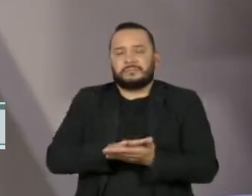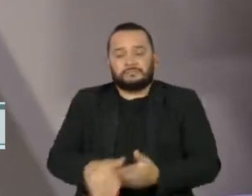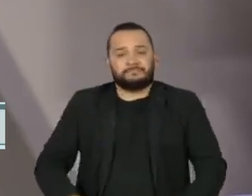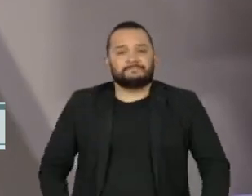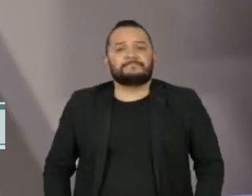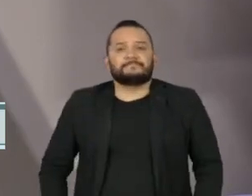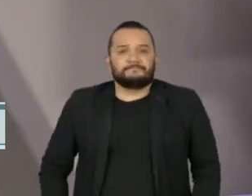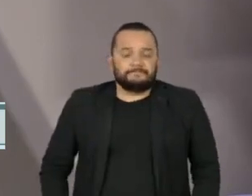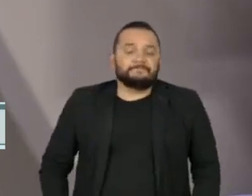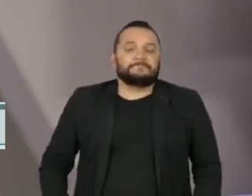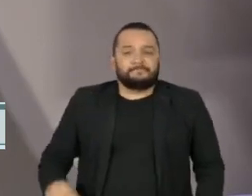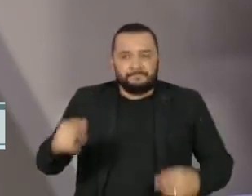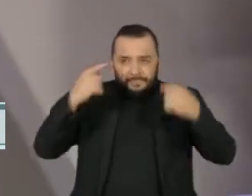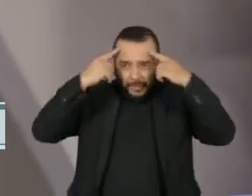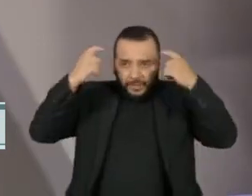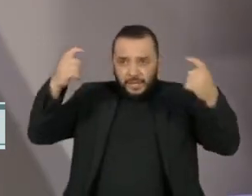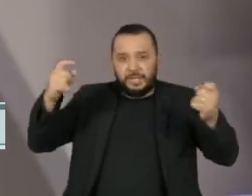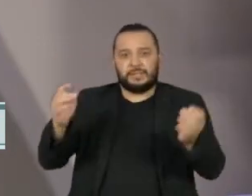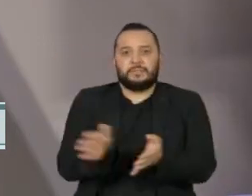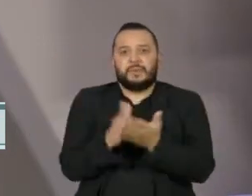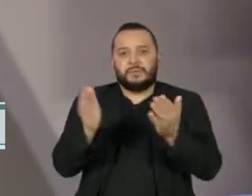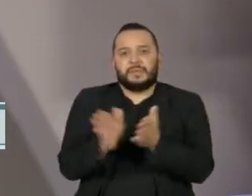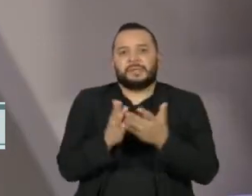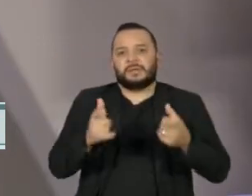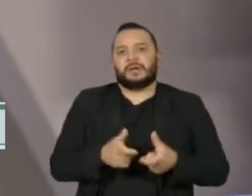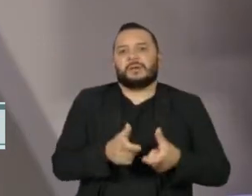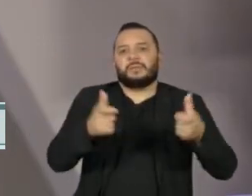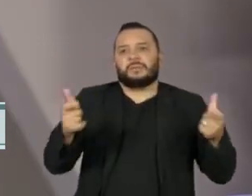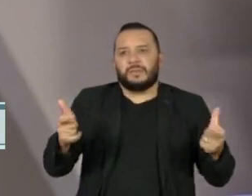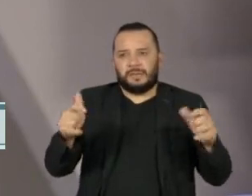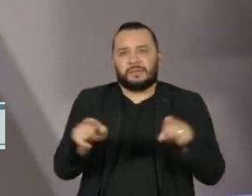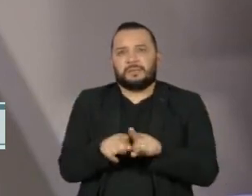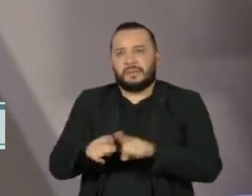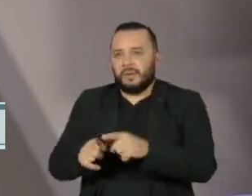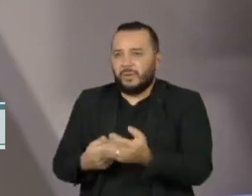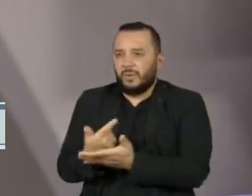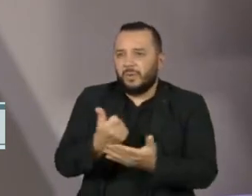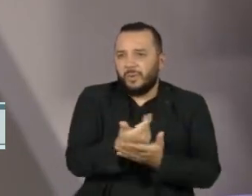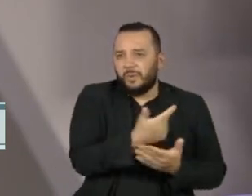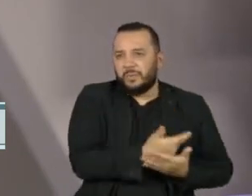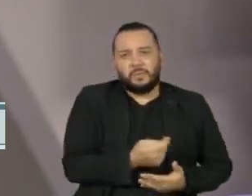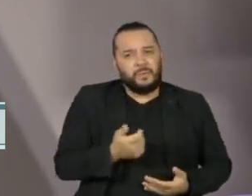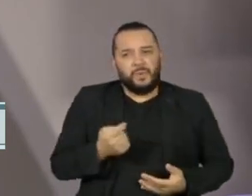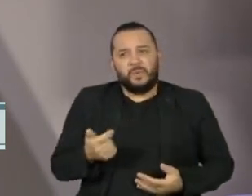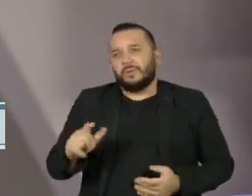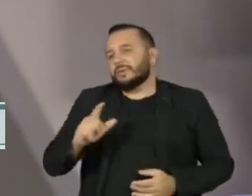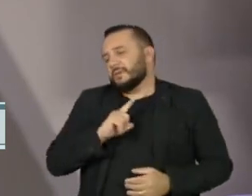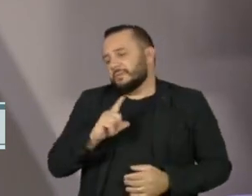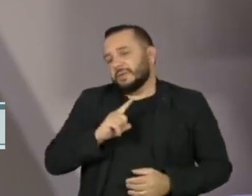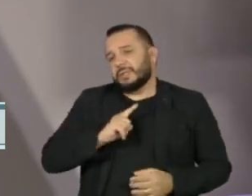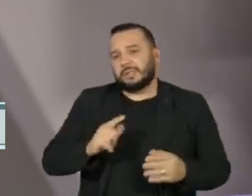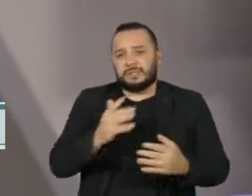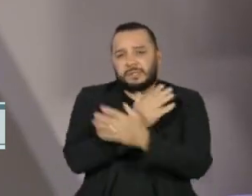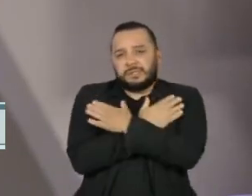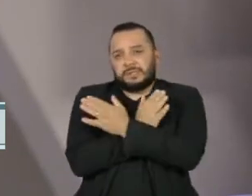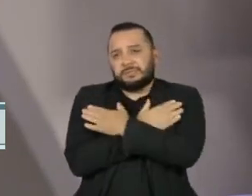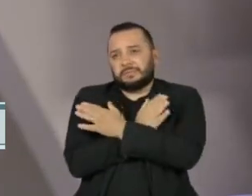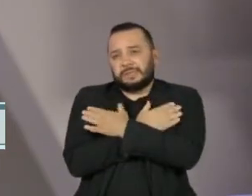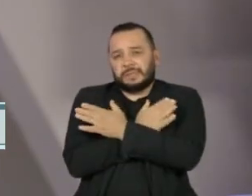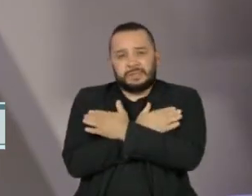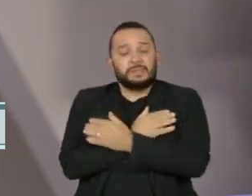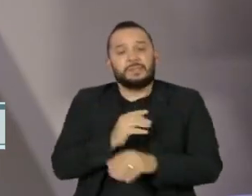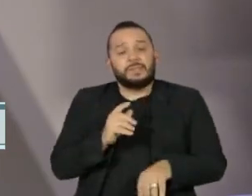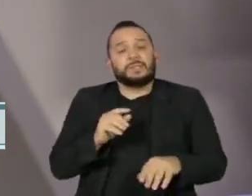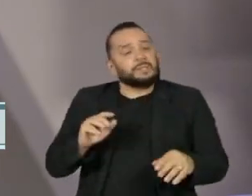Violência armada, aumento da pobreza, diminuição do poder de compra e desemprego. Sinais do nosso tempo que